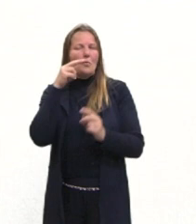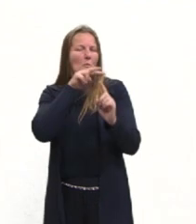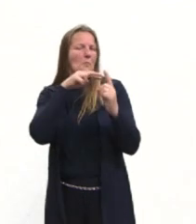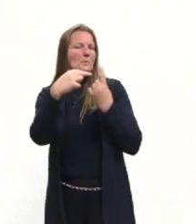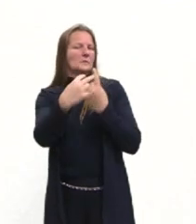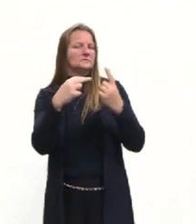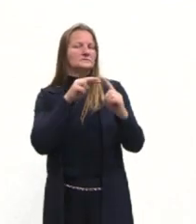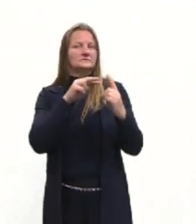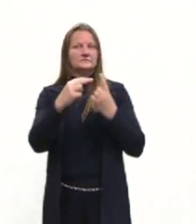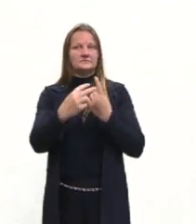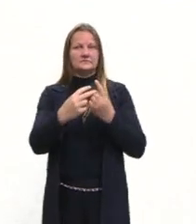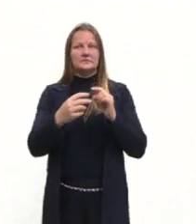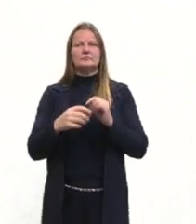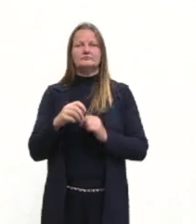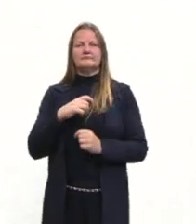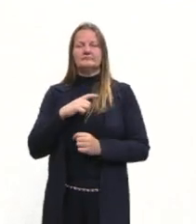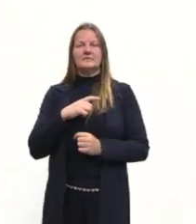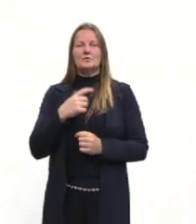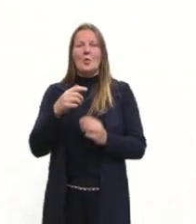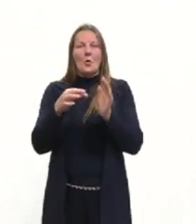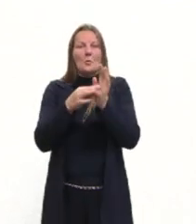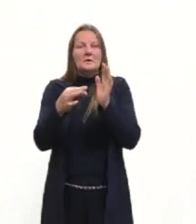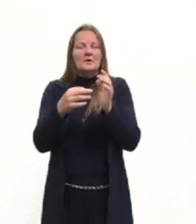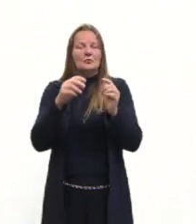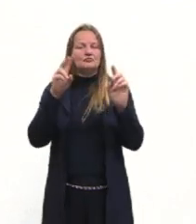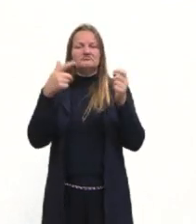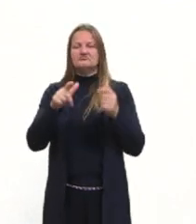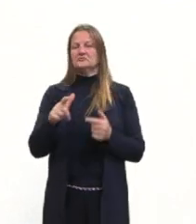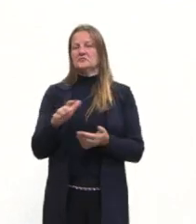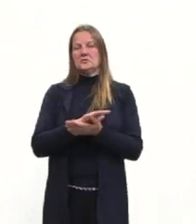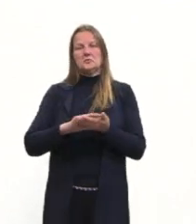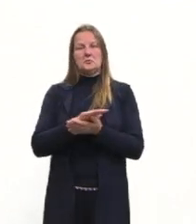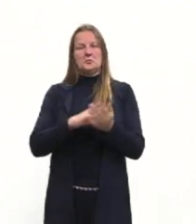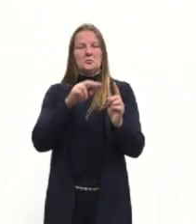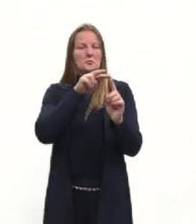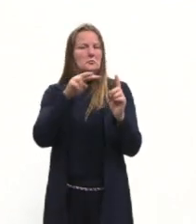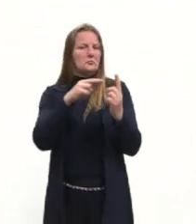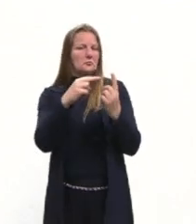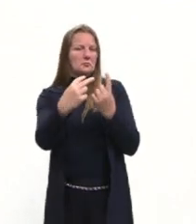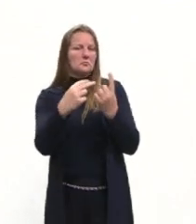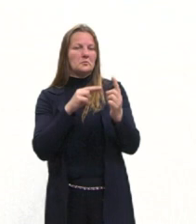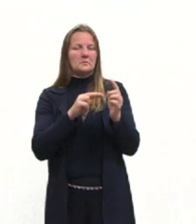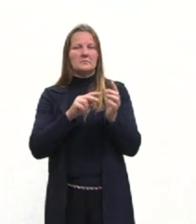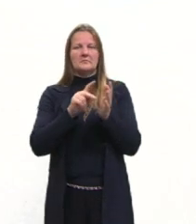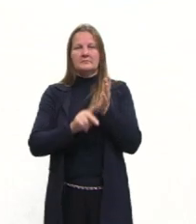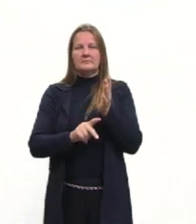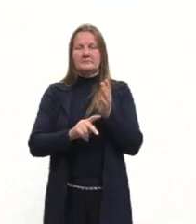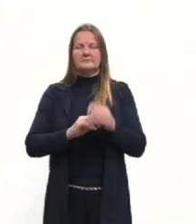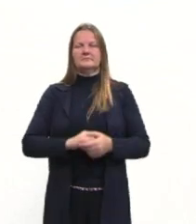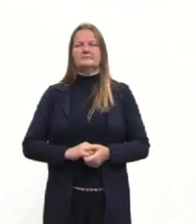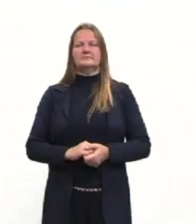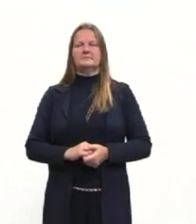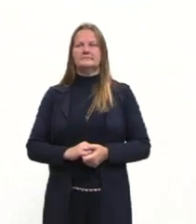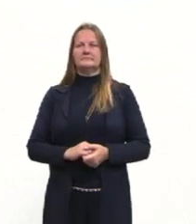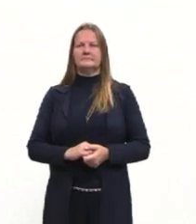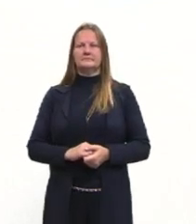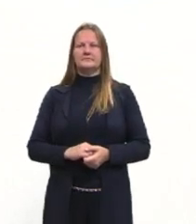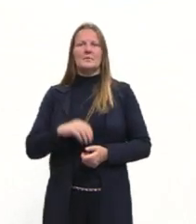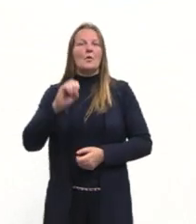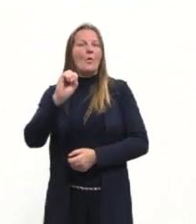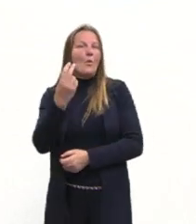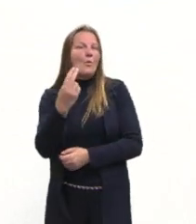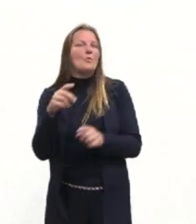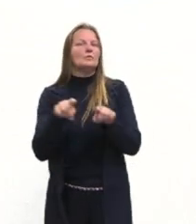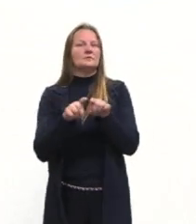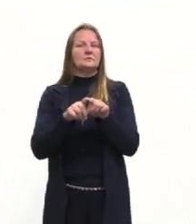Ou seja, né, não tenho opinião sobre esse assunto. Eu não tenho parecer, não tenho opinião sobre isso. Ou, ali